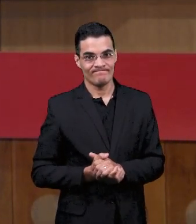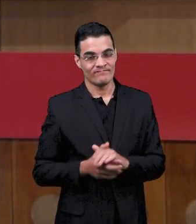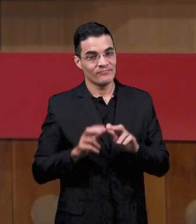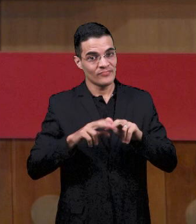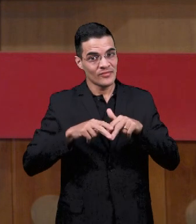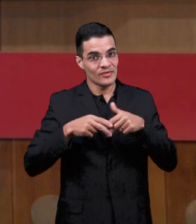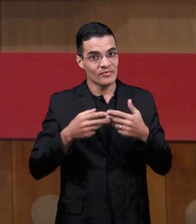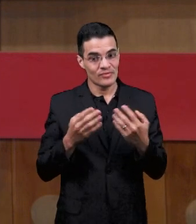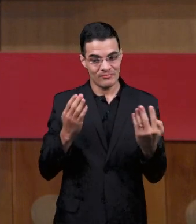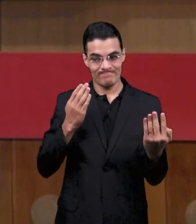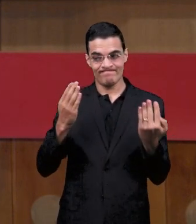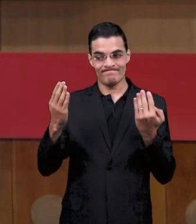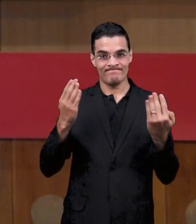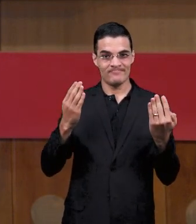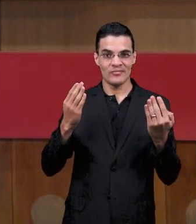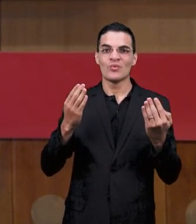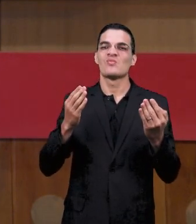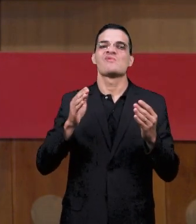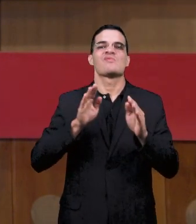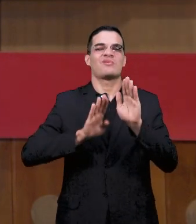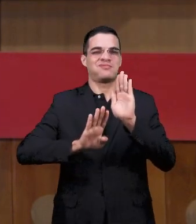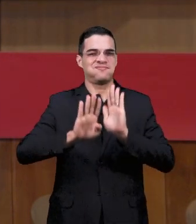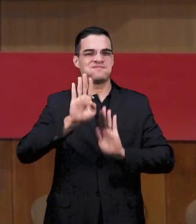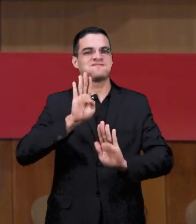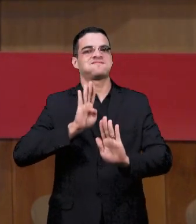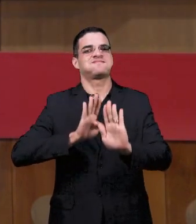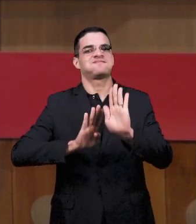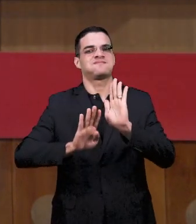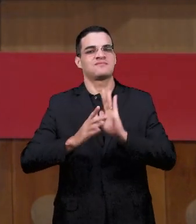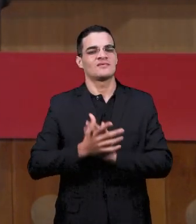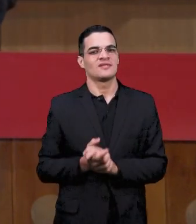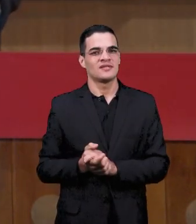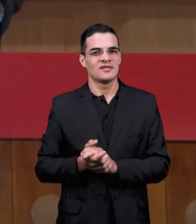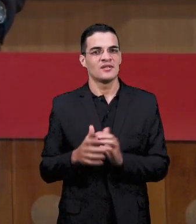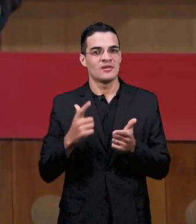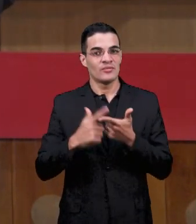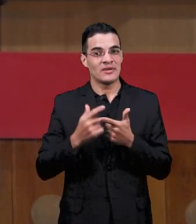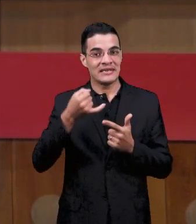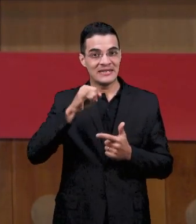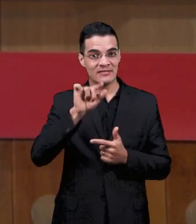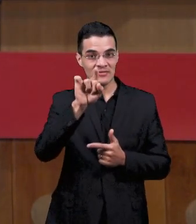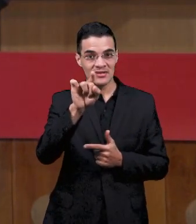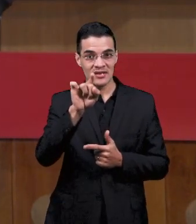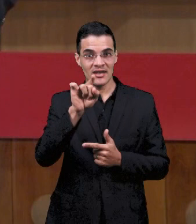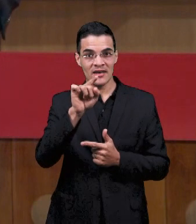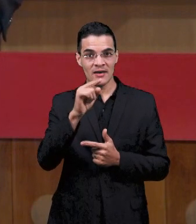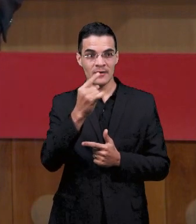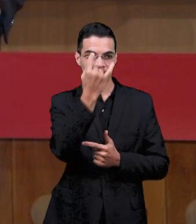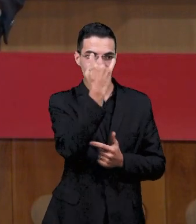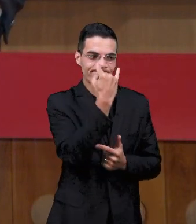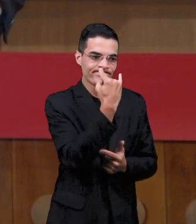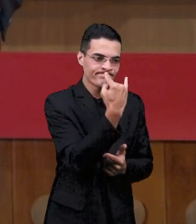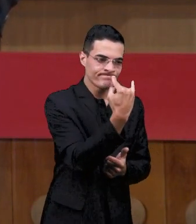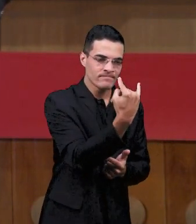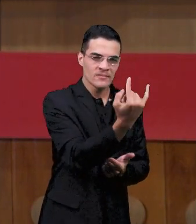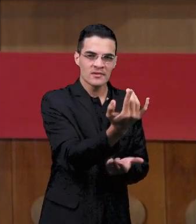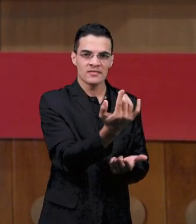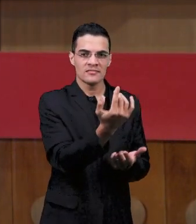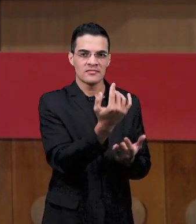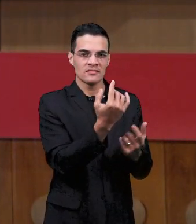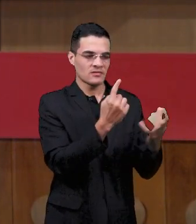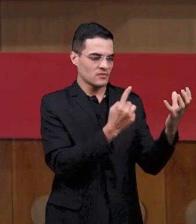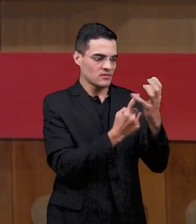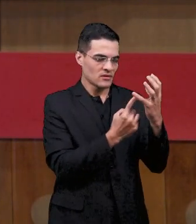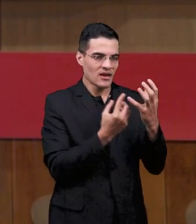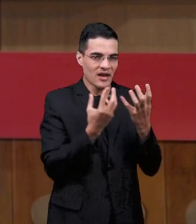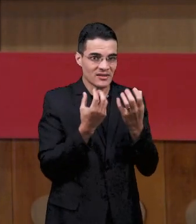queridas irmãs, cuidado com que você vai emprestar o seu ouvido. Para quem você vai emprestar o seu ouvido?